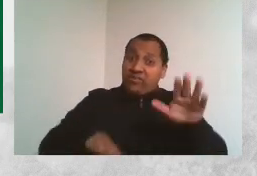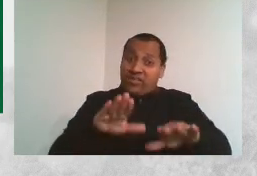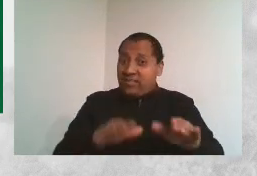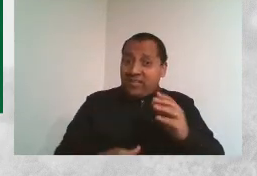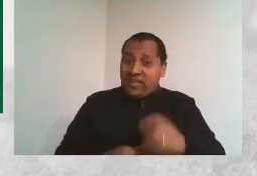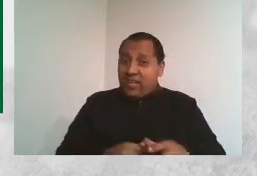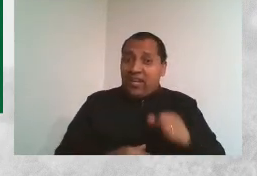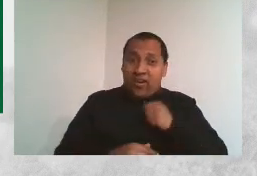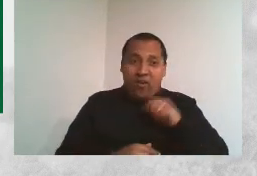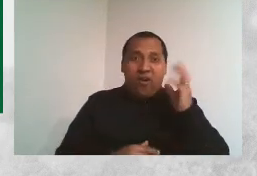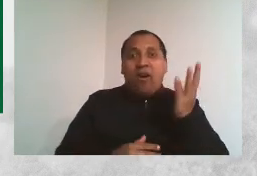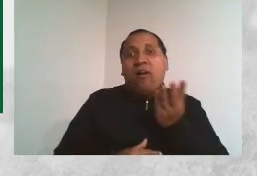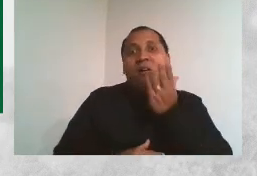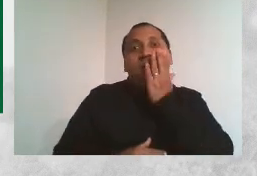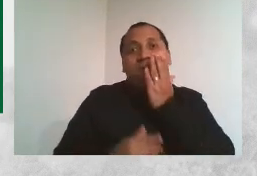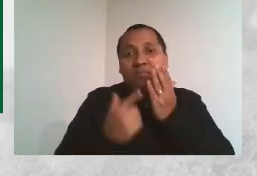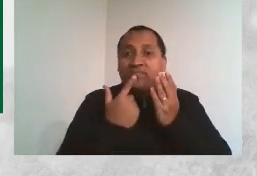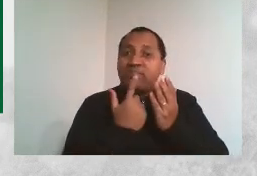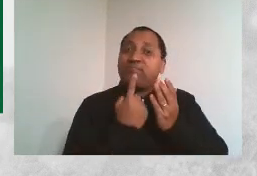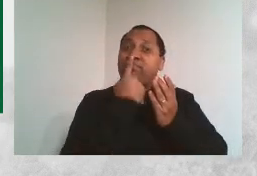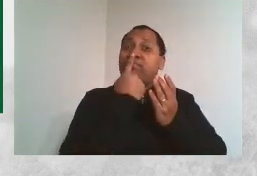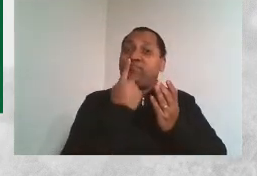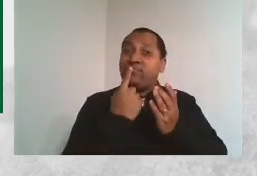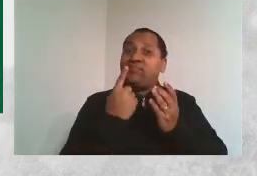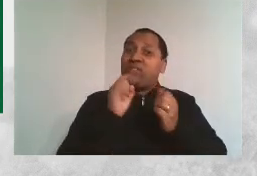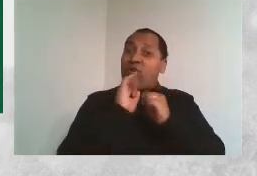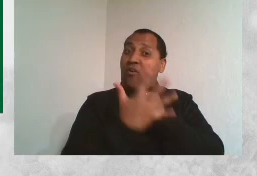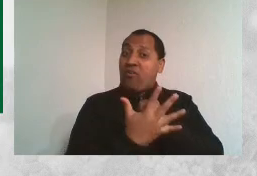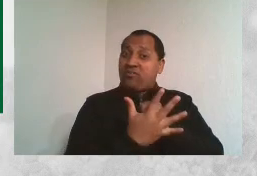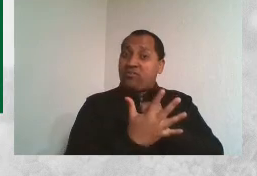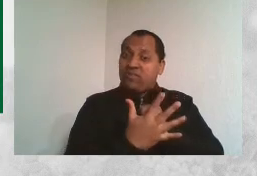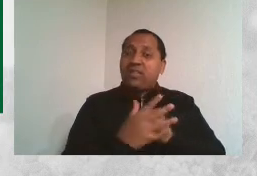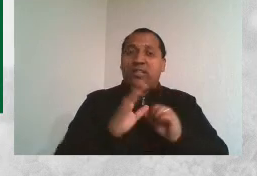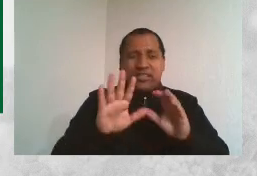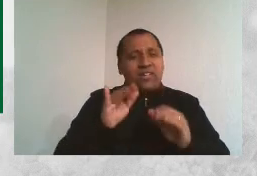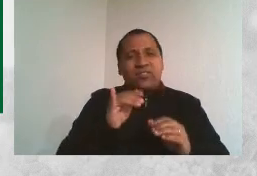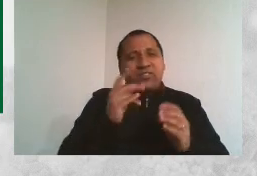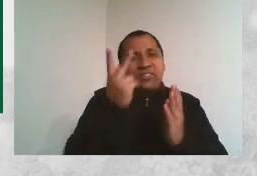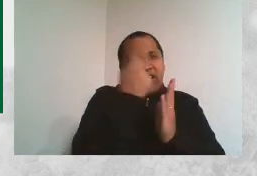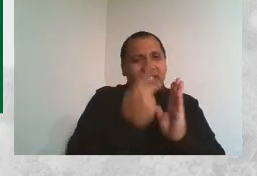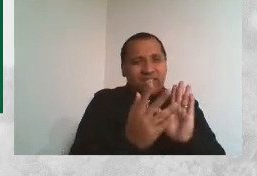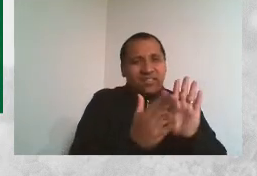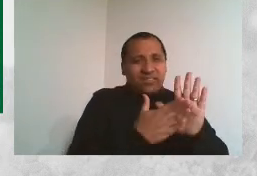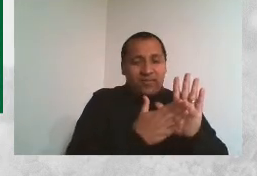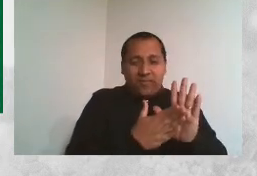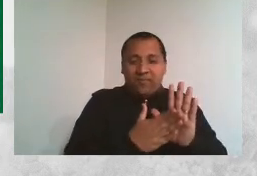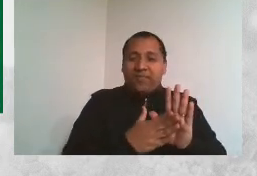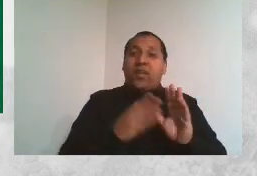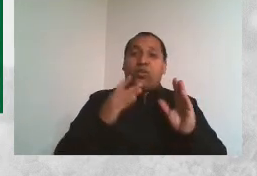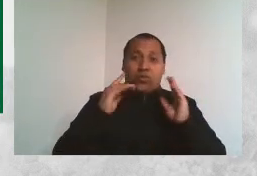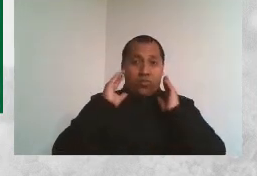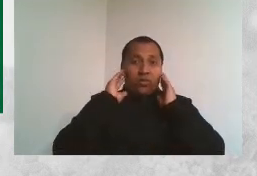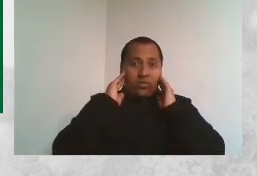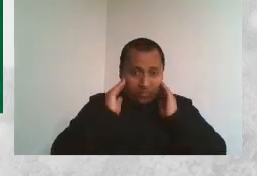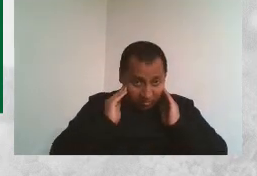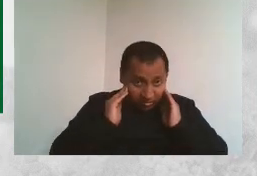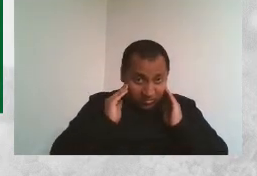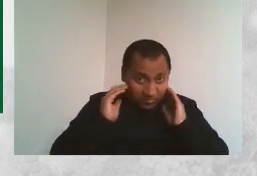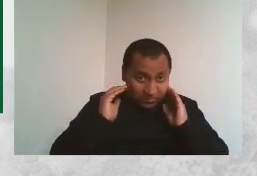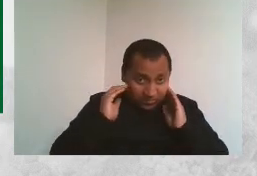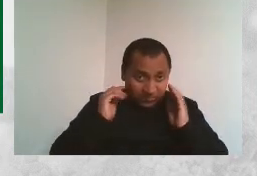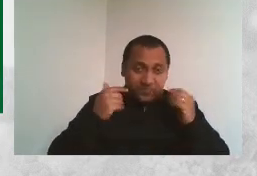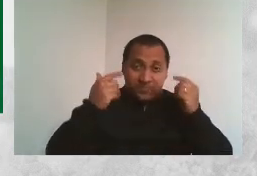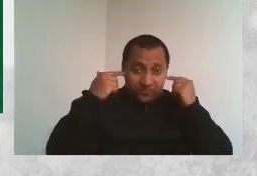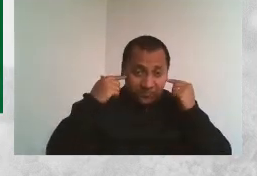folder, a gente até botou uma ilustraçãozinha assim, a pessoa vai inclinar um pouquinho o corpo para frente, vai pegar e